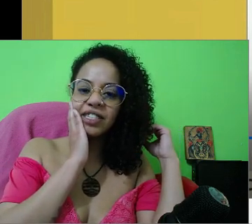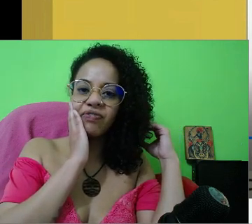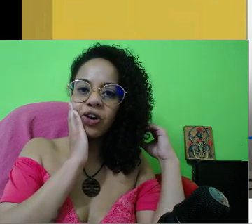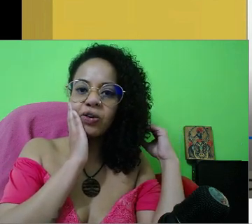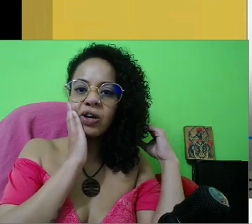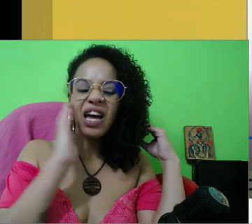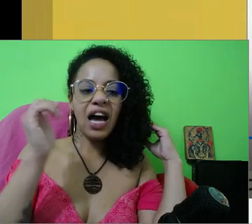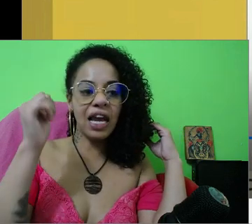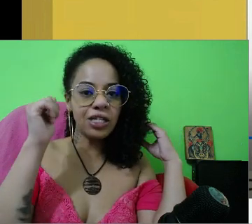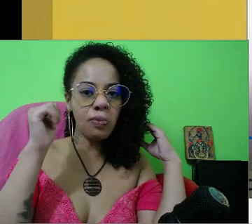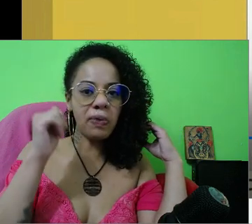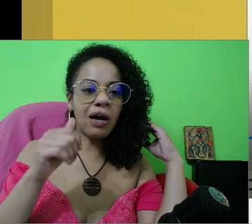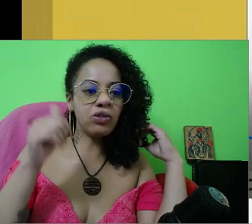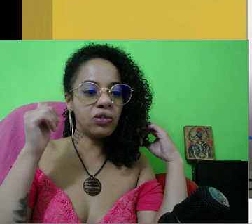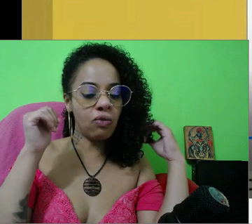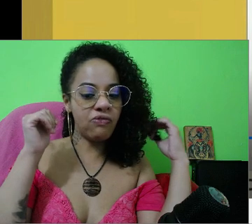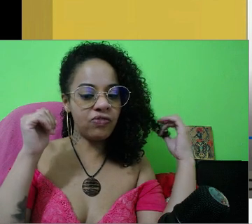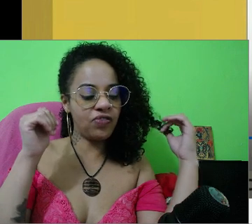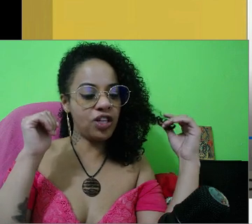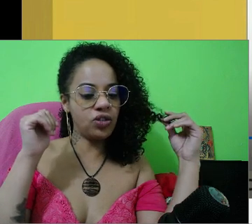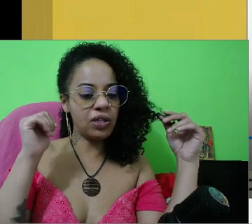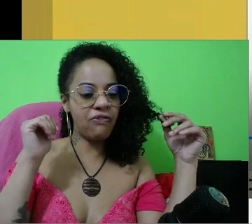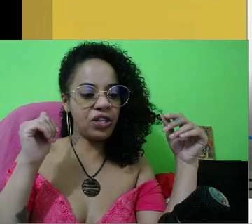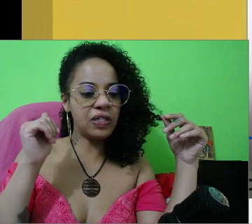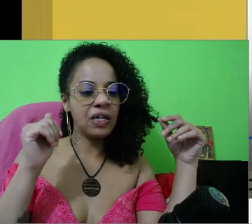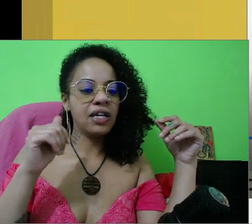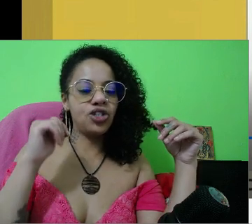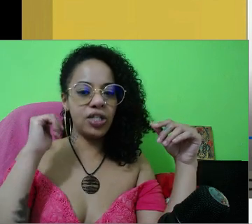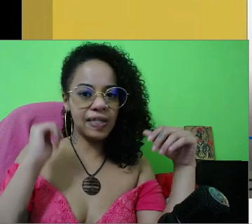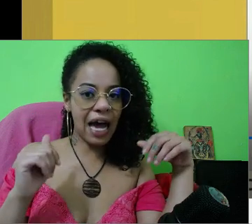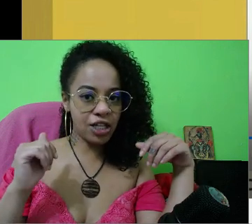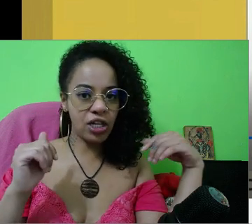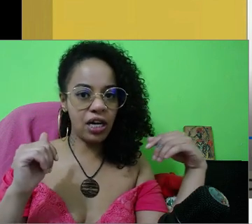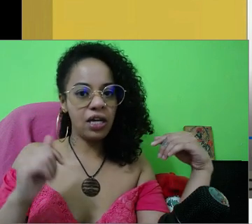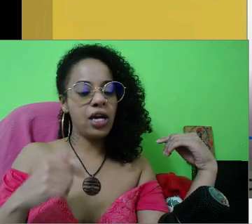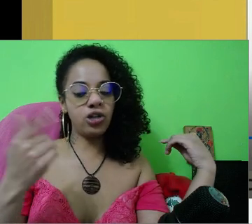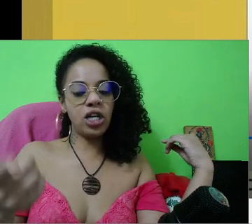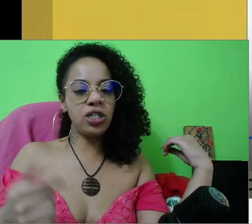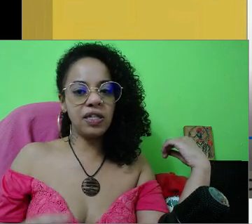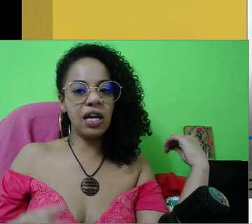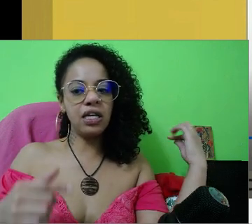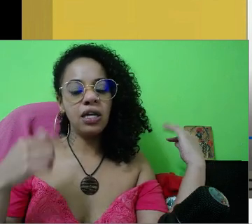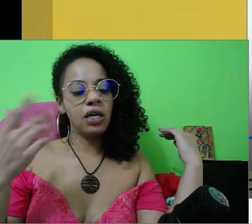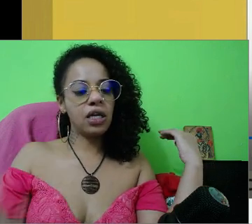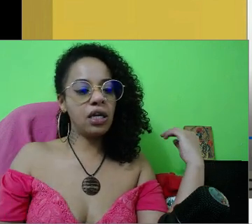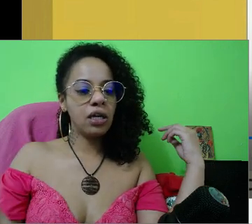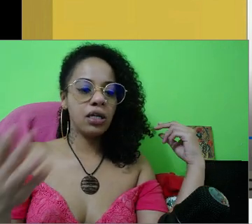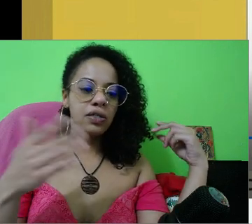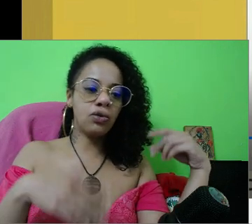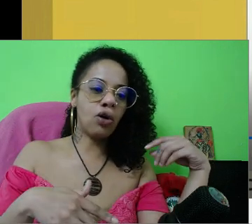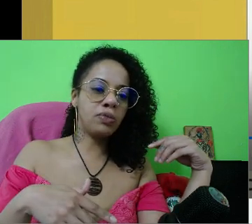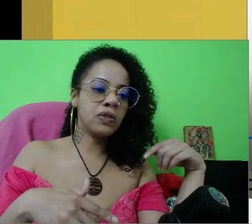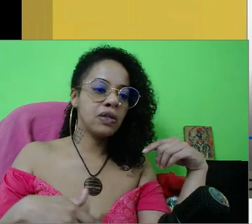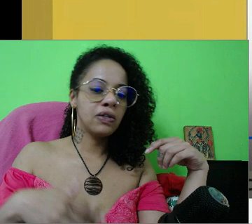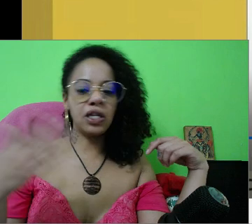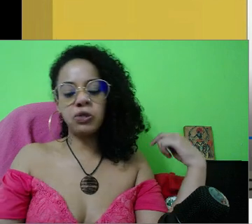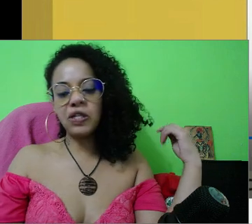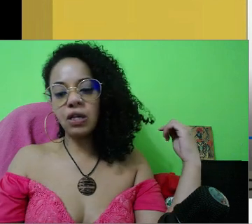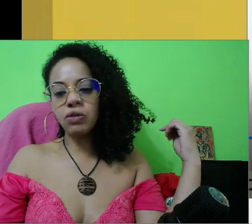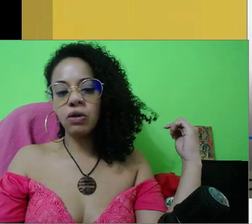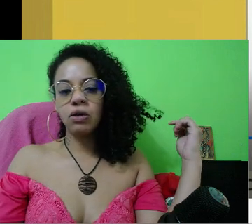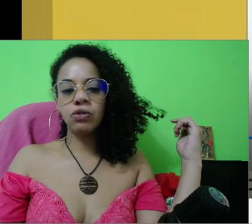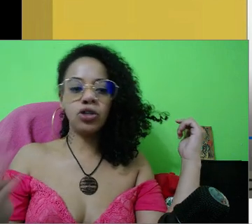que tem esse foco aliás tu pegar os vídeos que eu fiz de sátira eu já dizia ali que Ciro